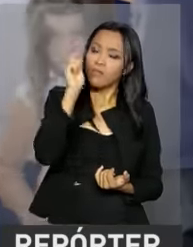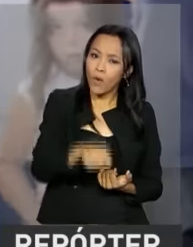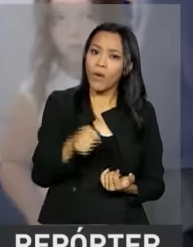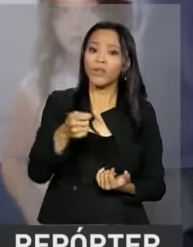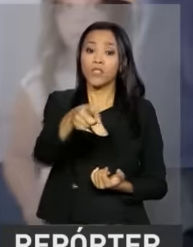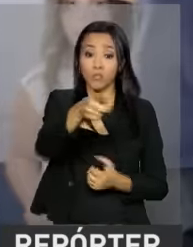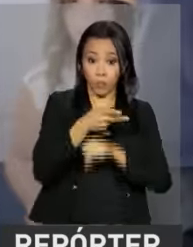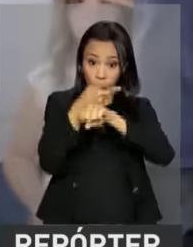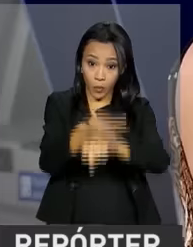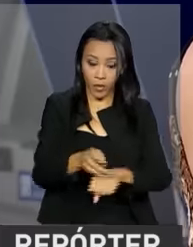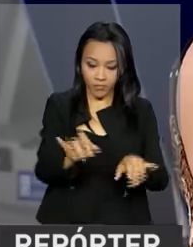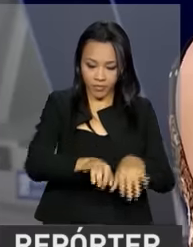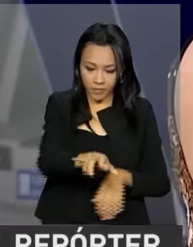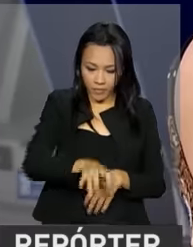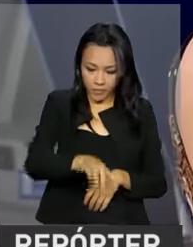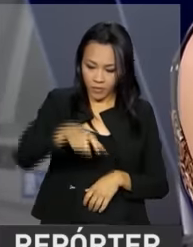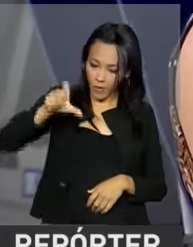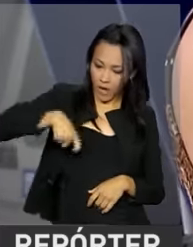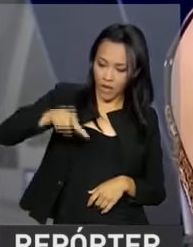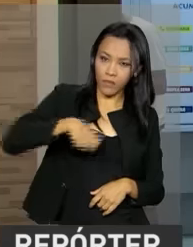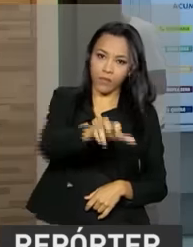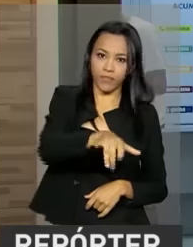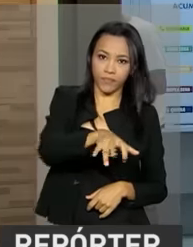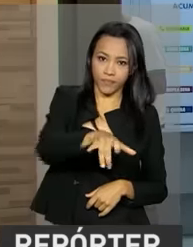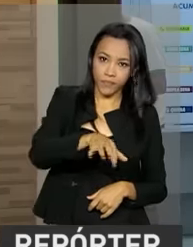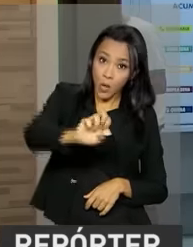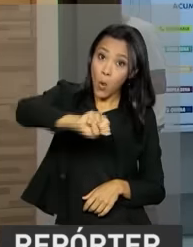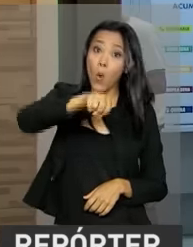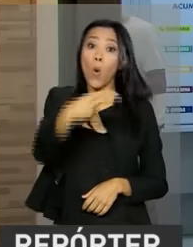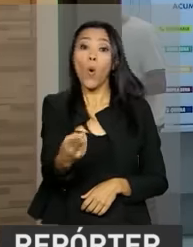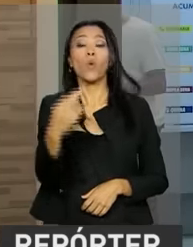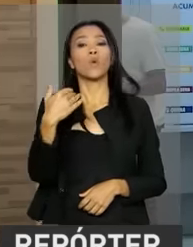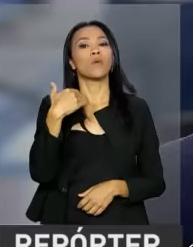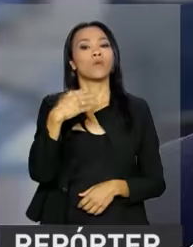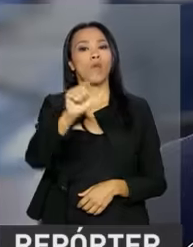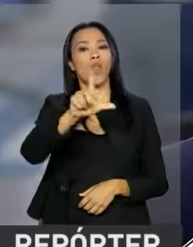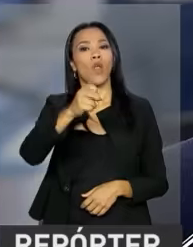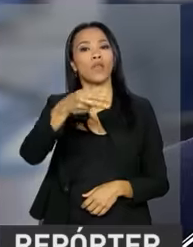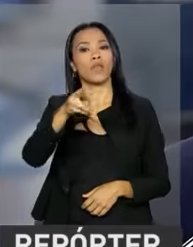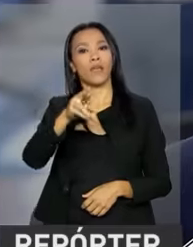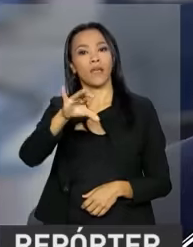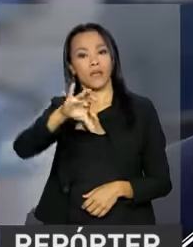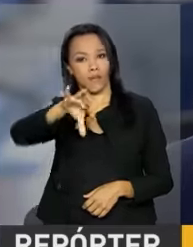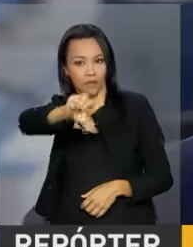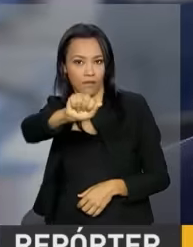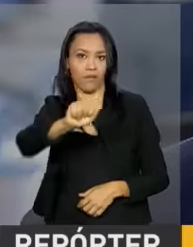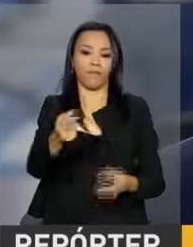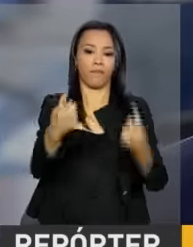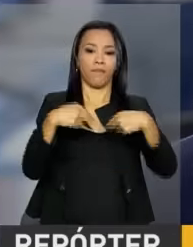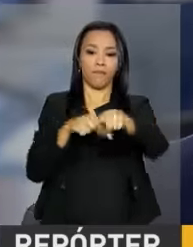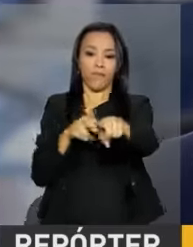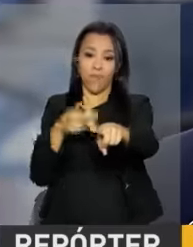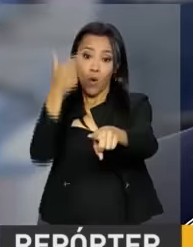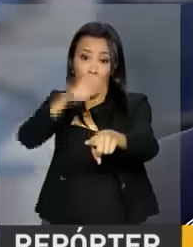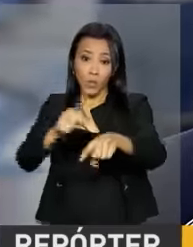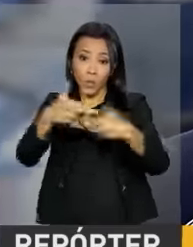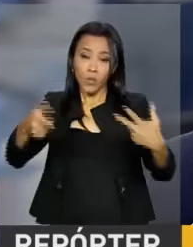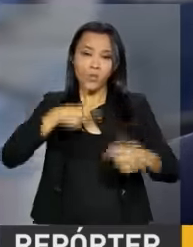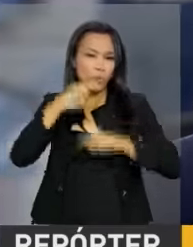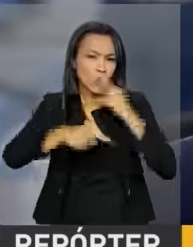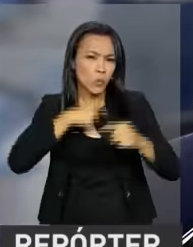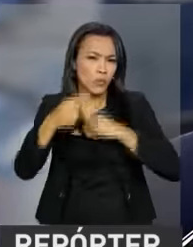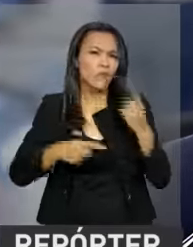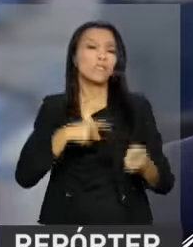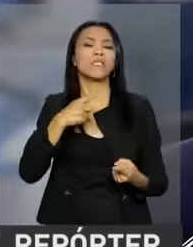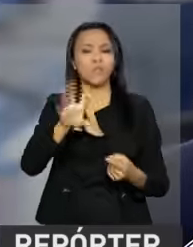nos caixas eletrônicos com o cartão cidadão ou em casas lotéricas outra coisa importante na hora de de de procurar tirar dúvidas